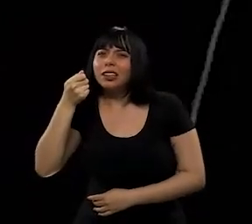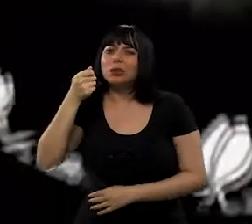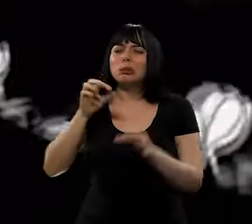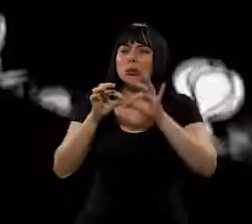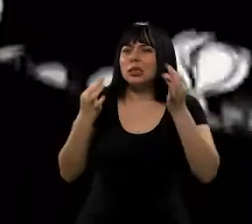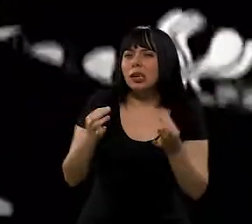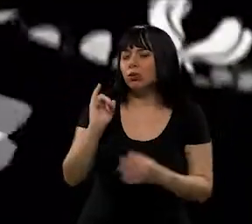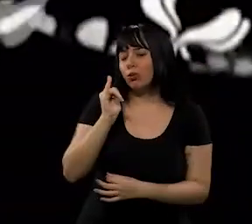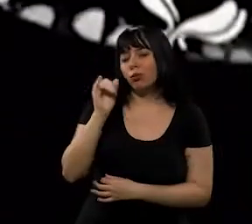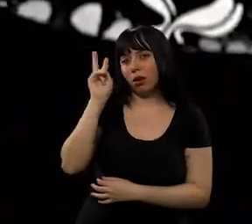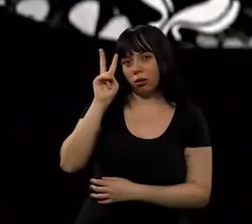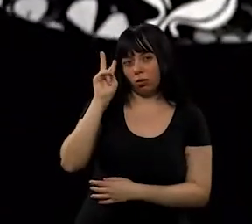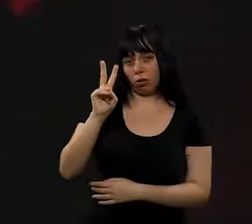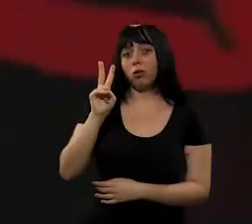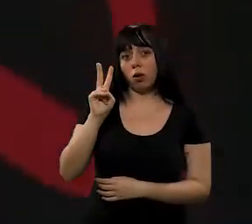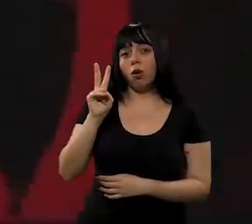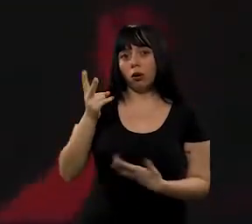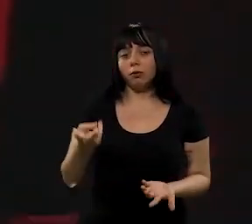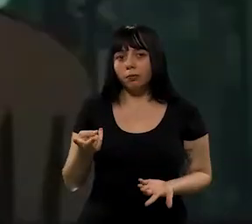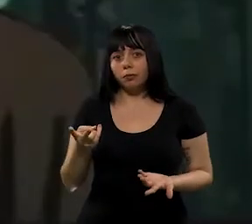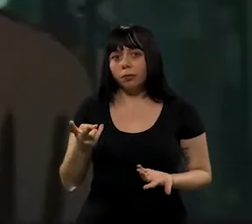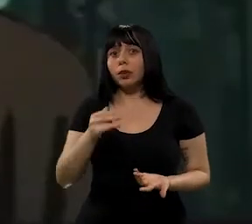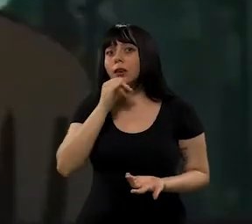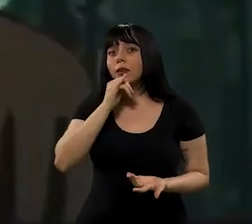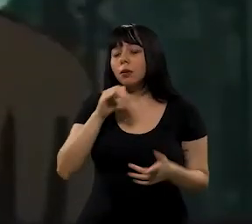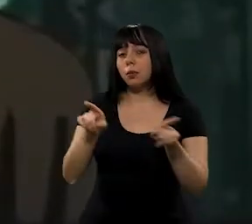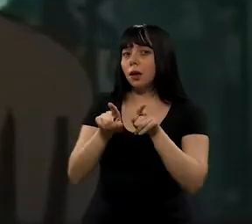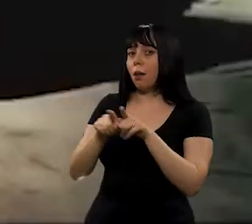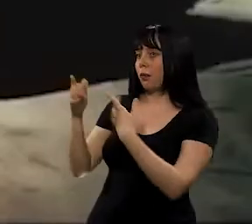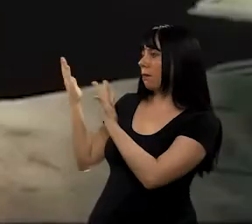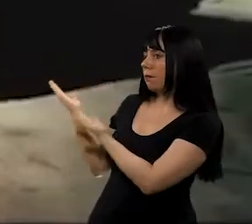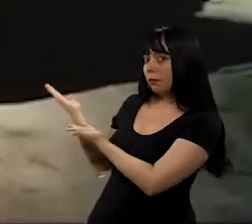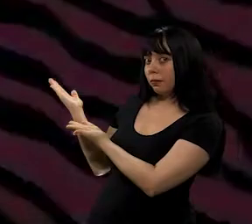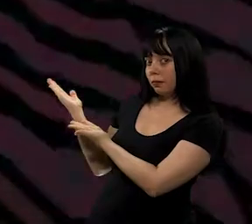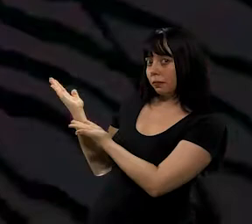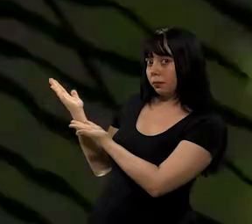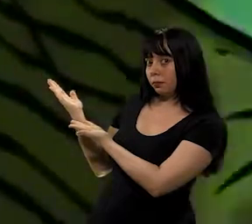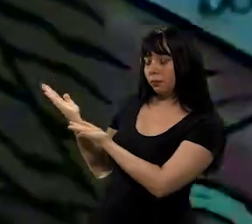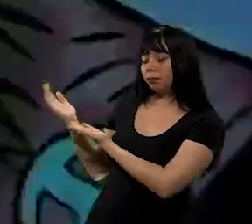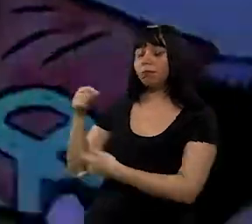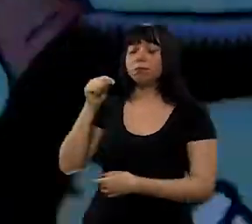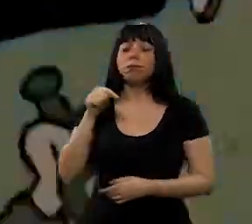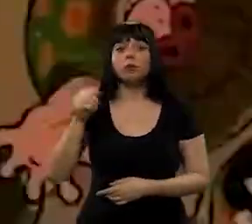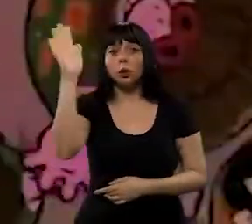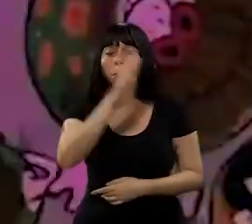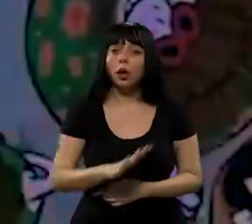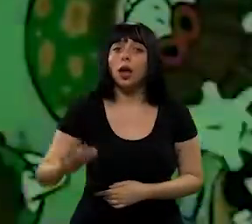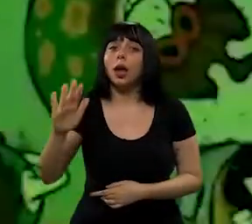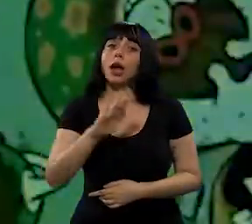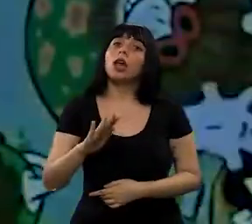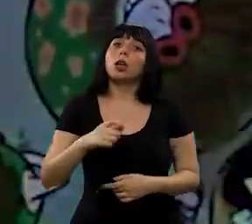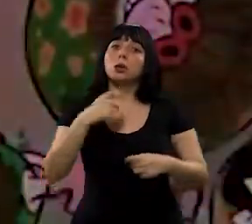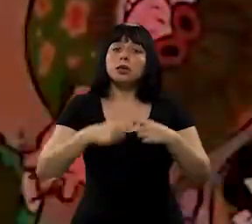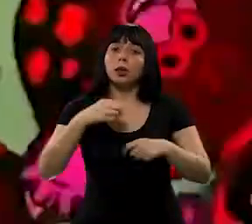que narra, algo que também pode ser visto em Valsa com Bashir, de 2009. Até o brasileiro Woodstock, Sexo,